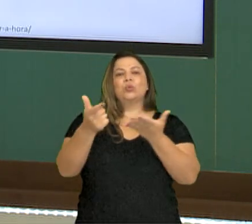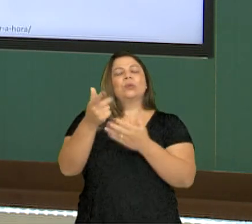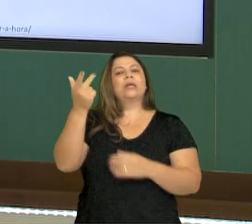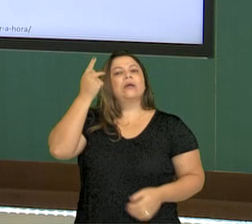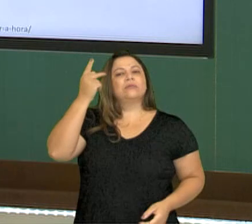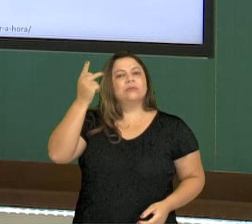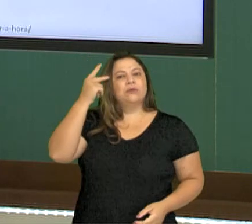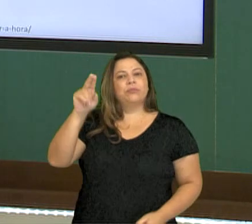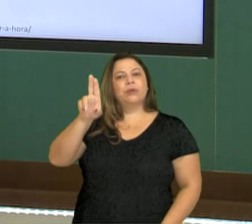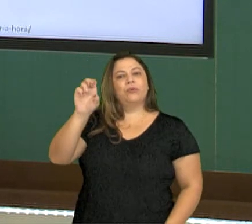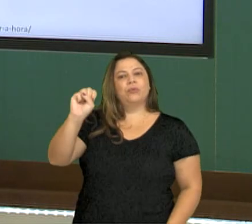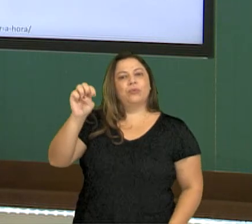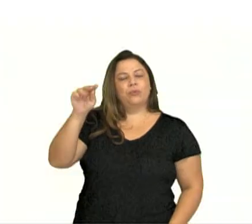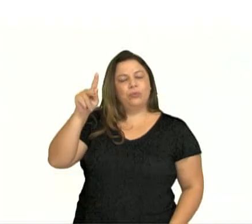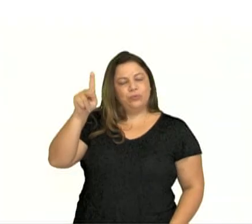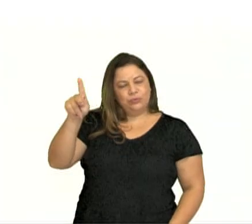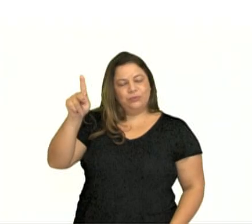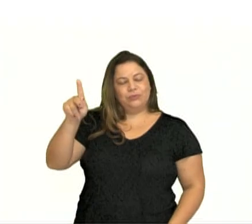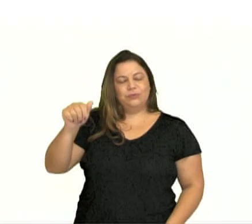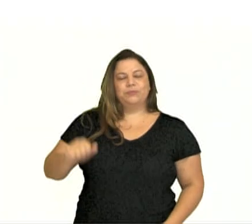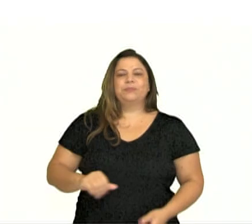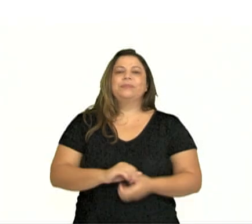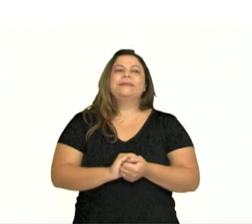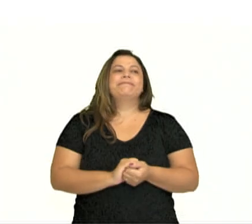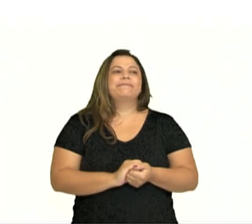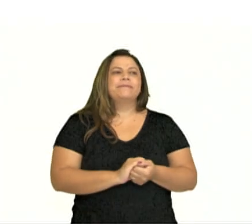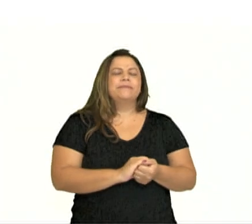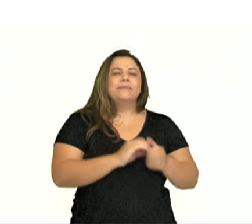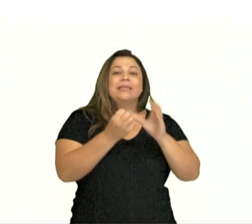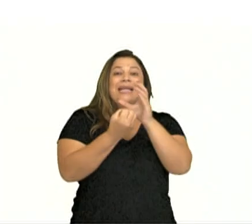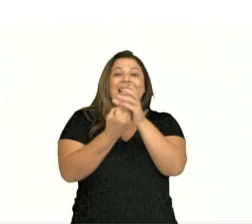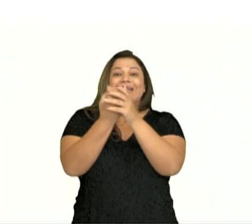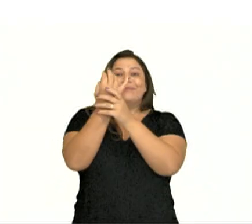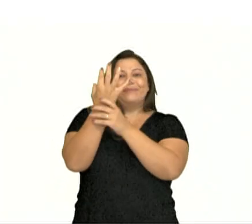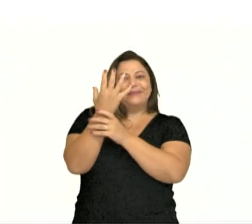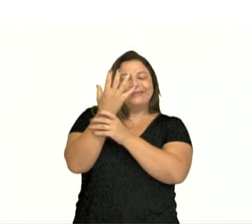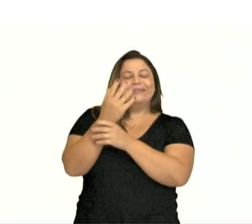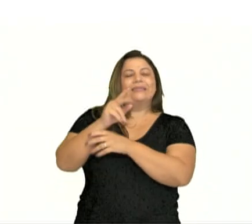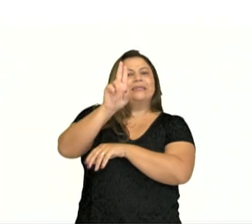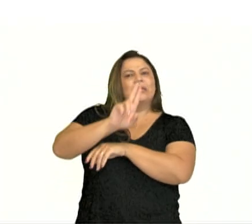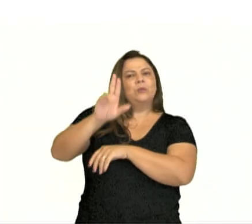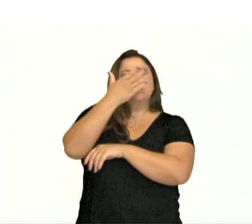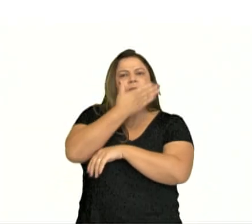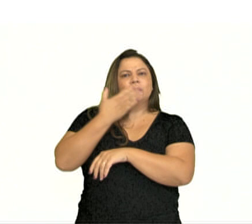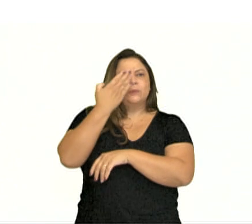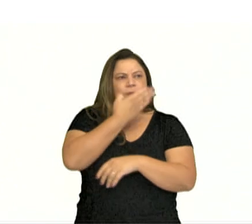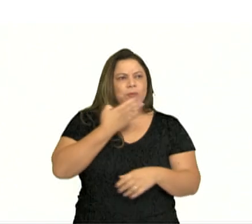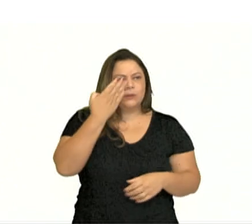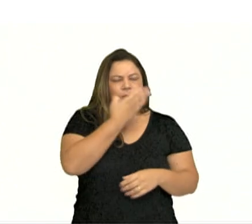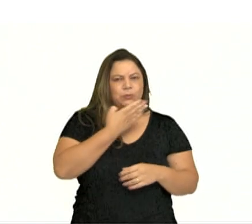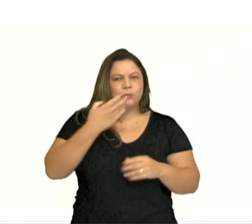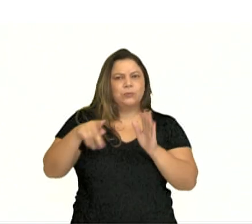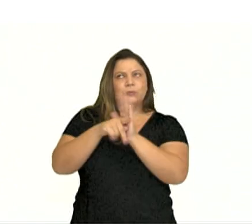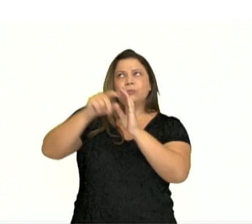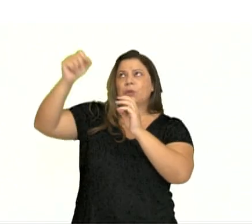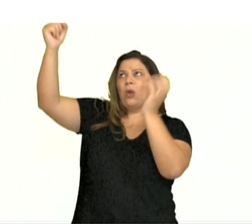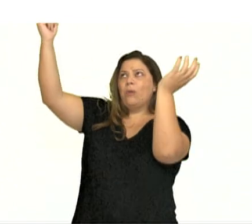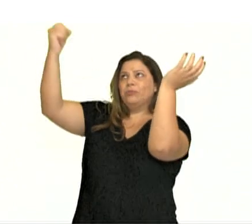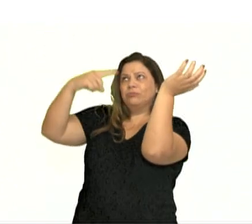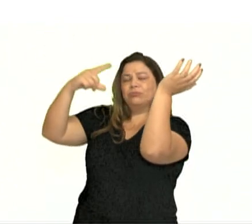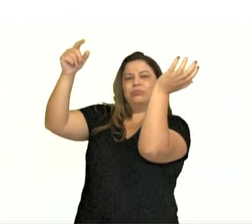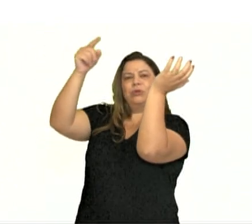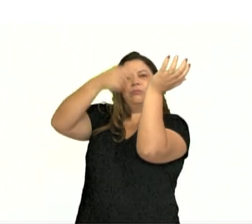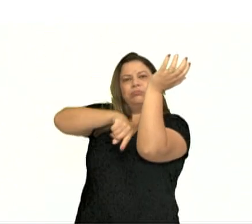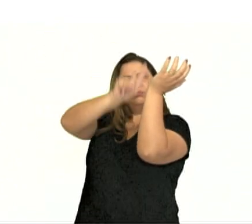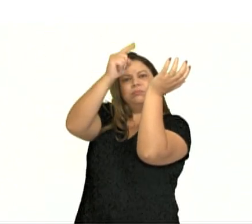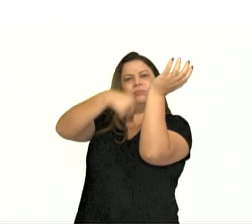USP, da Universidade de São Paulo. Plantas usam açúcar produzido na fotossíntese para saber a hora.